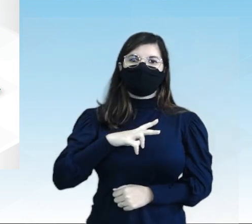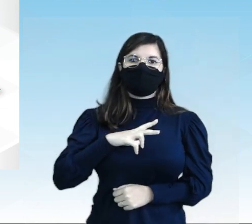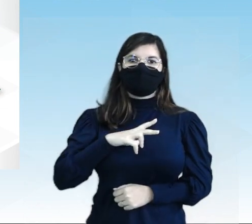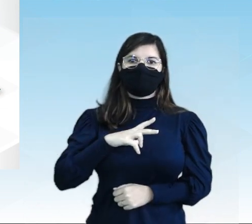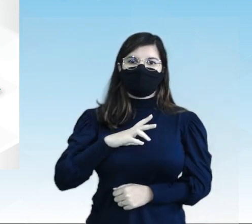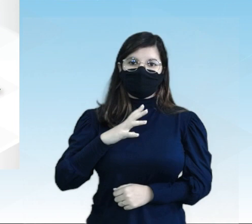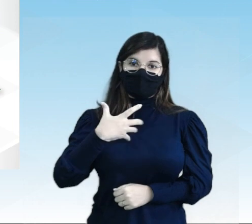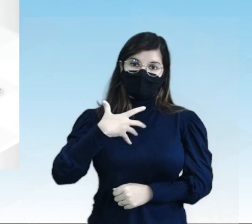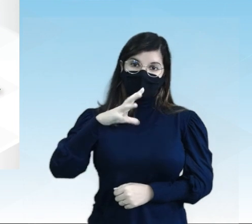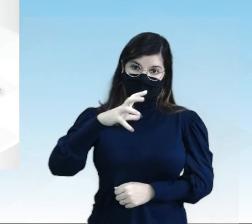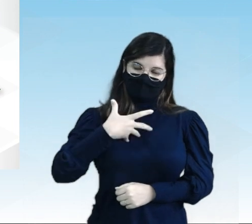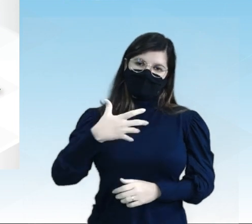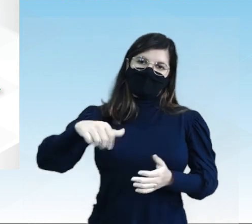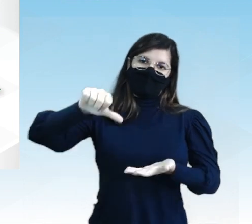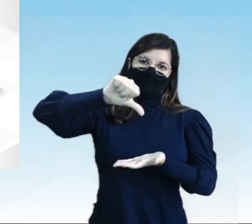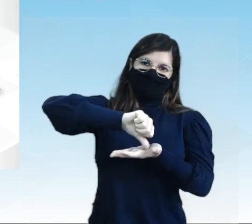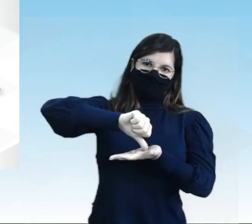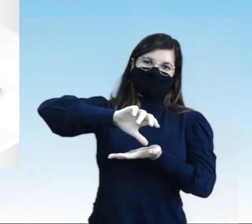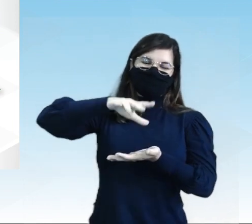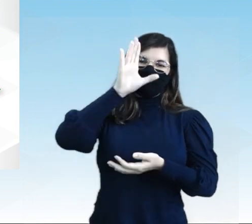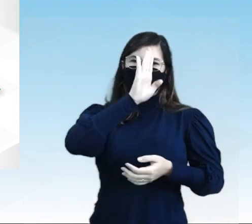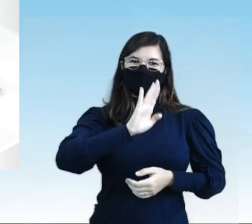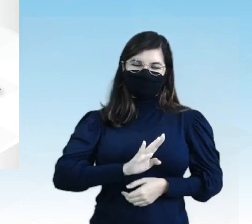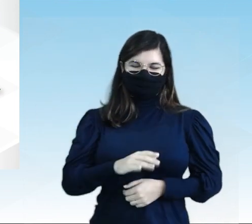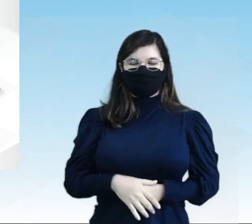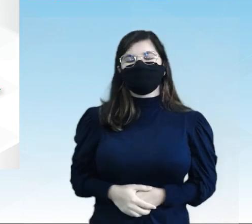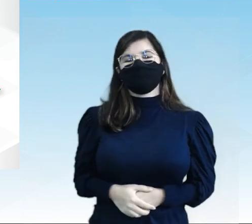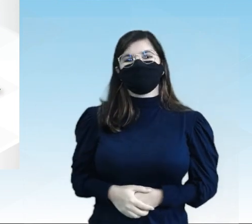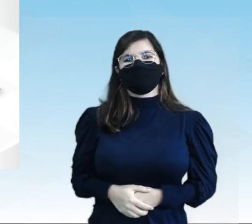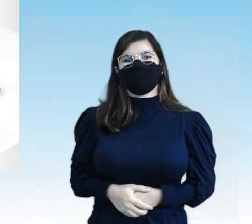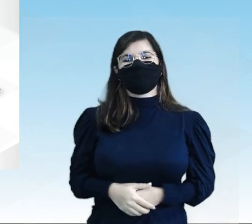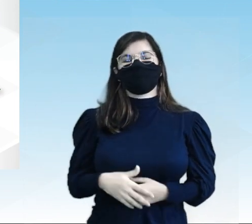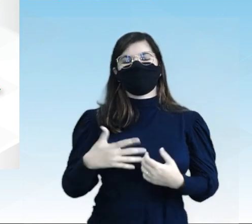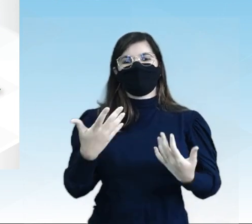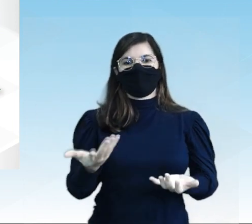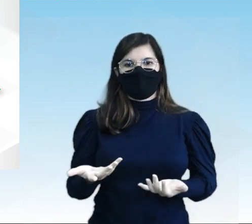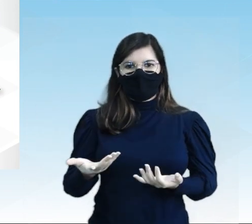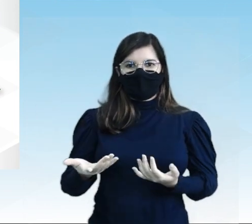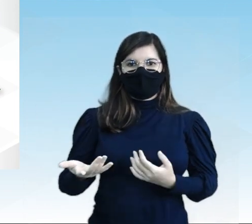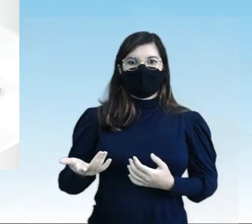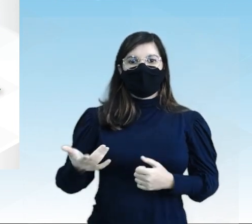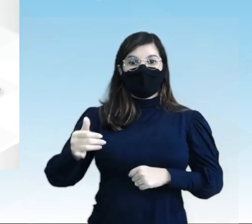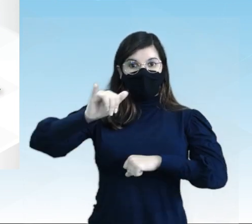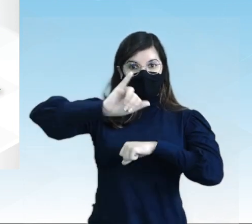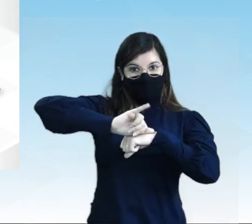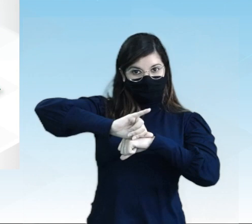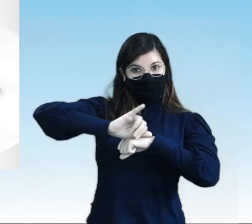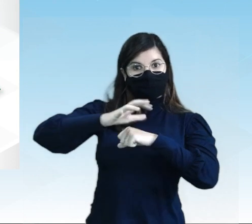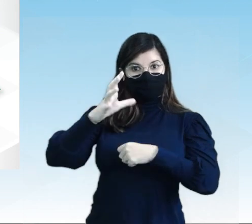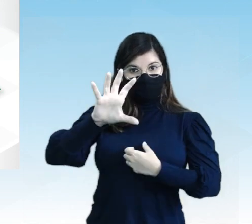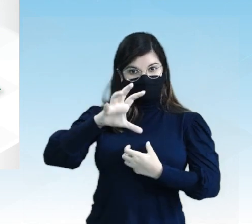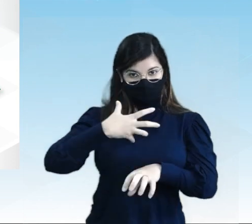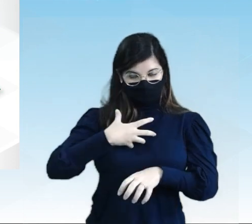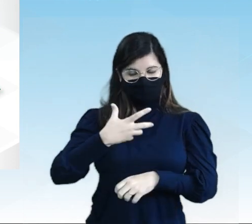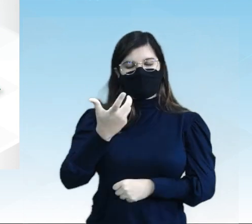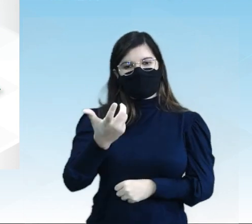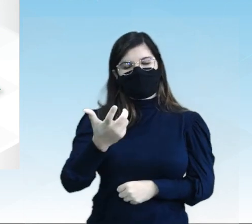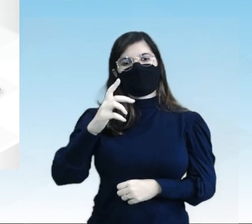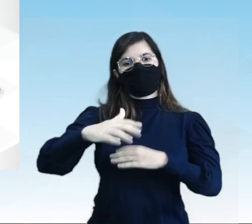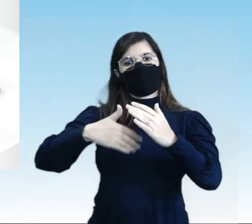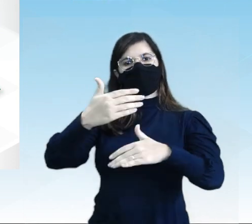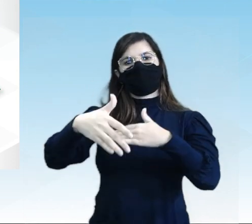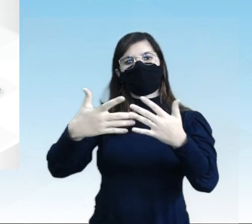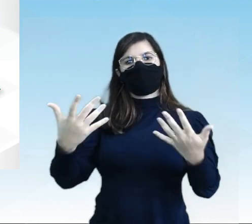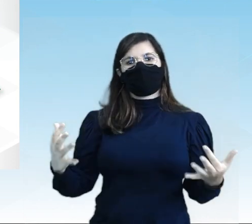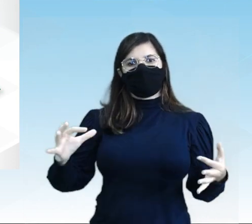é a capital do Brasil nesse período então automaticamente né fizeram aí esse processo